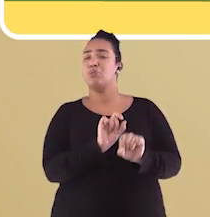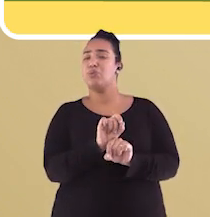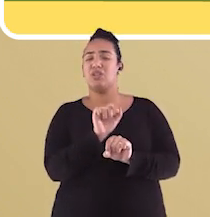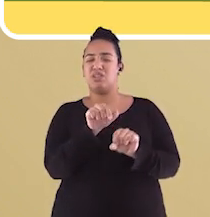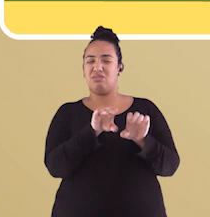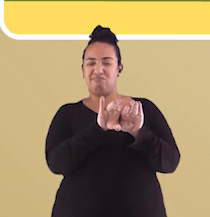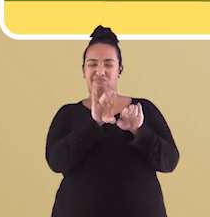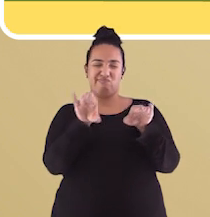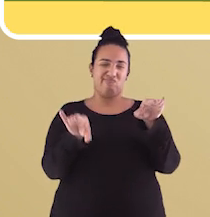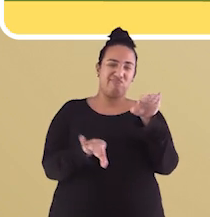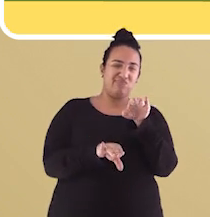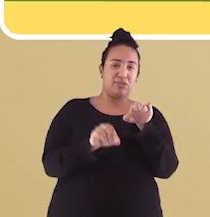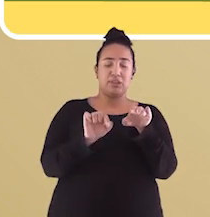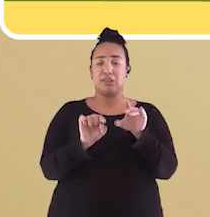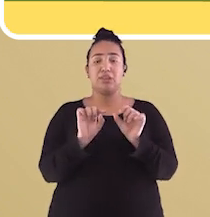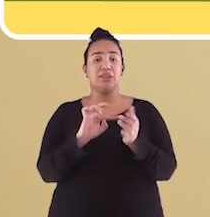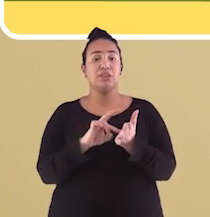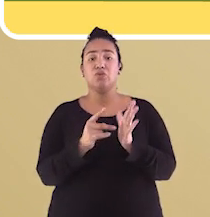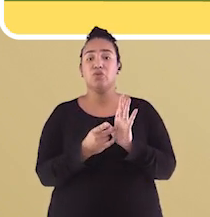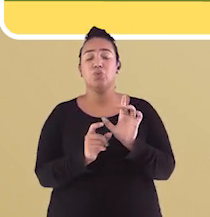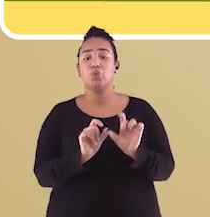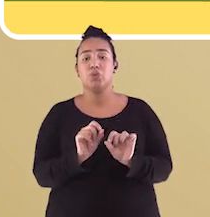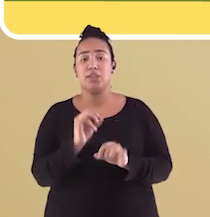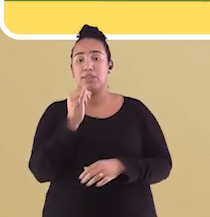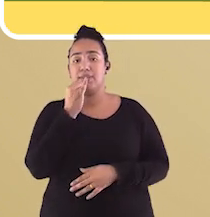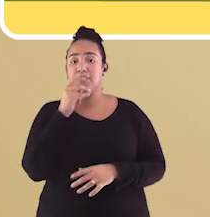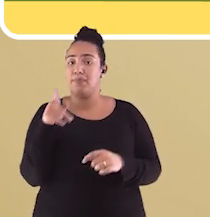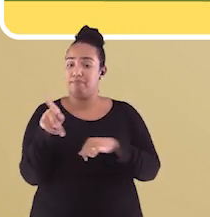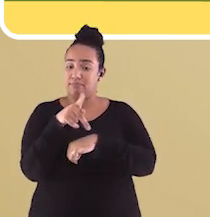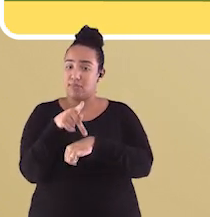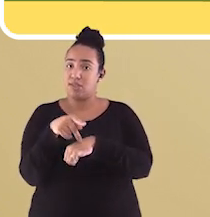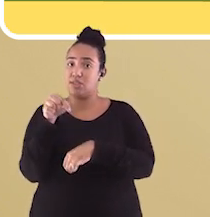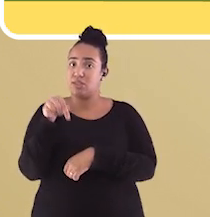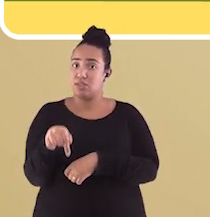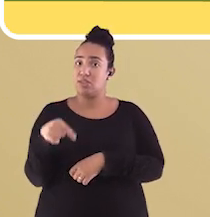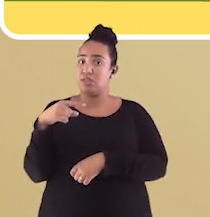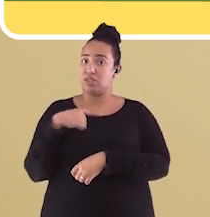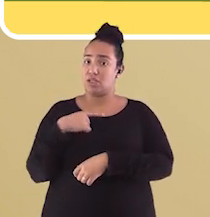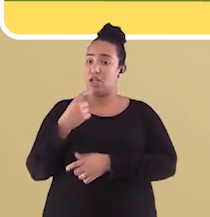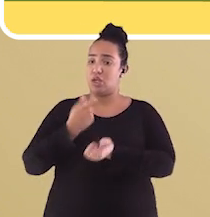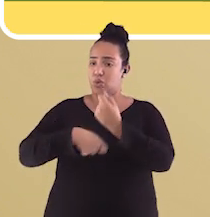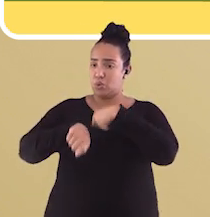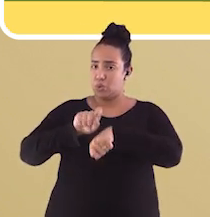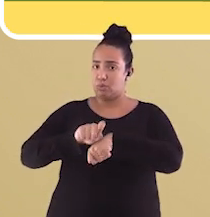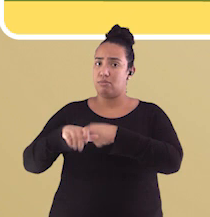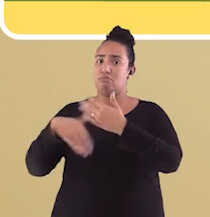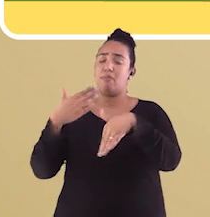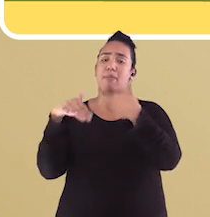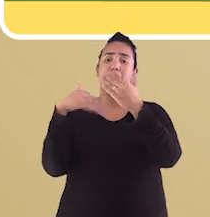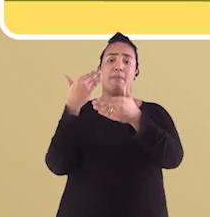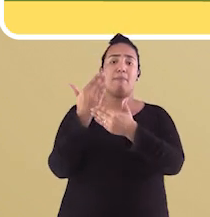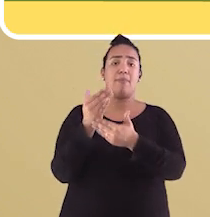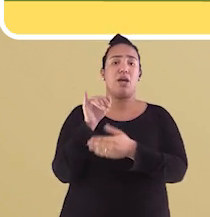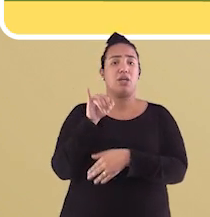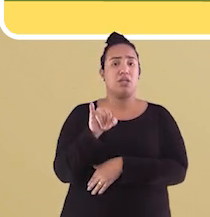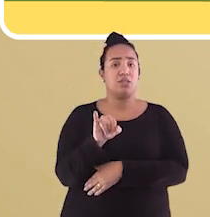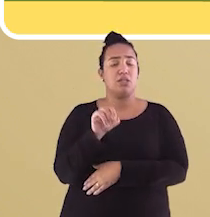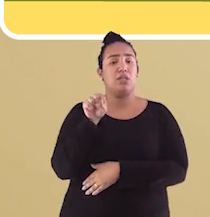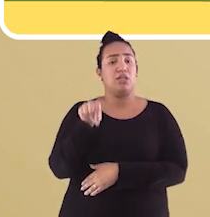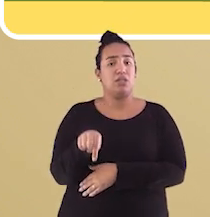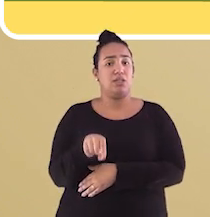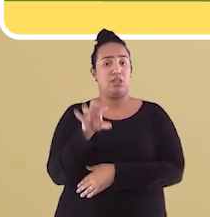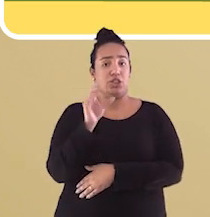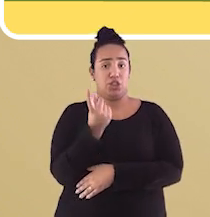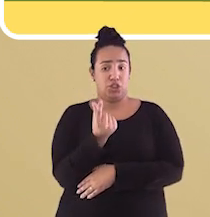desigualdade? Significa que mesmo um país que tenha grande desenvolvimento econômico, se a renda gerada